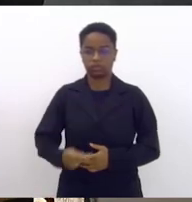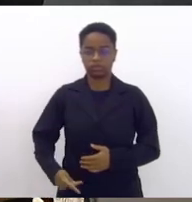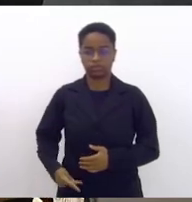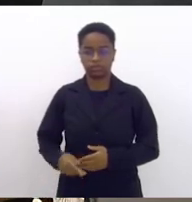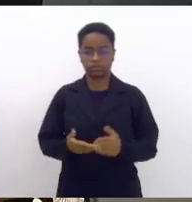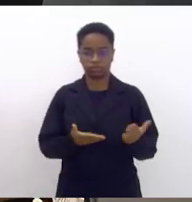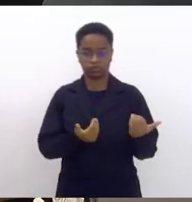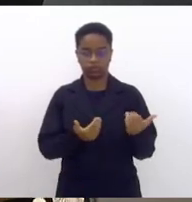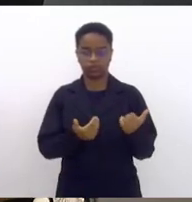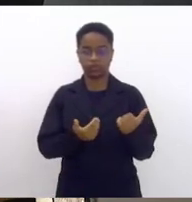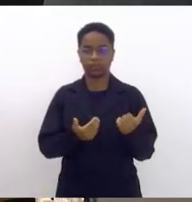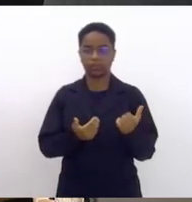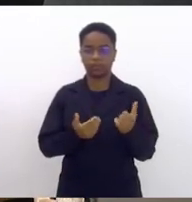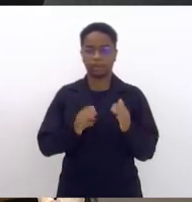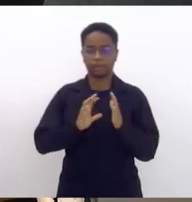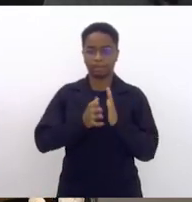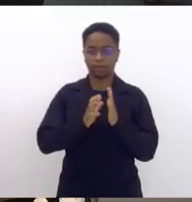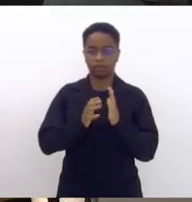Doo